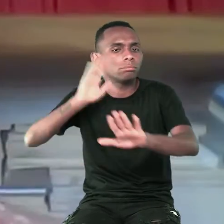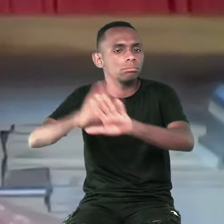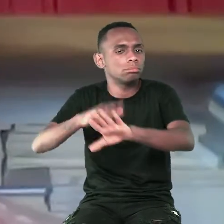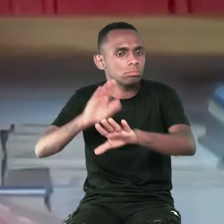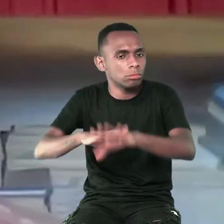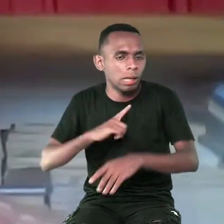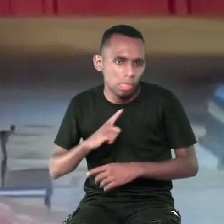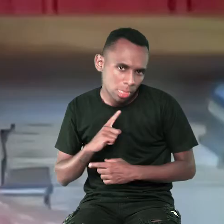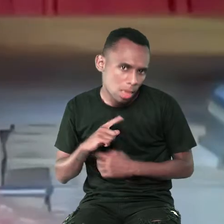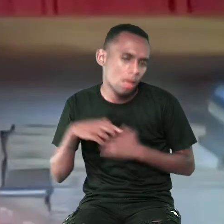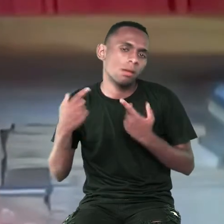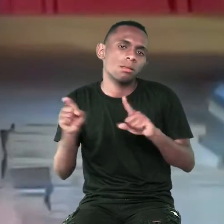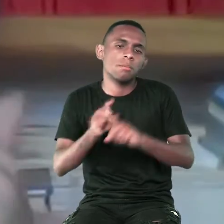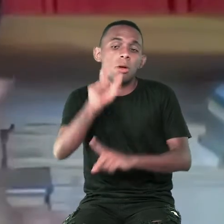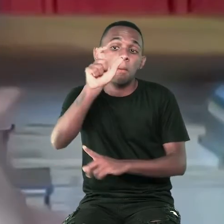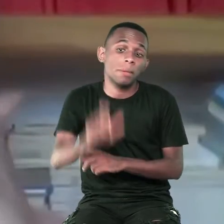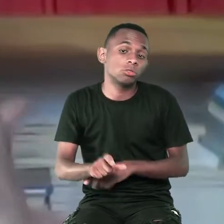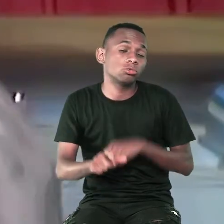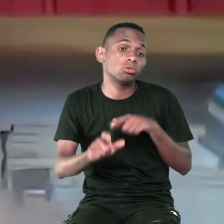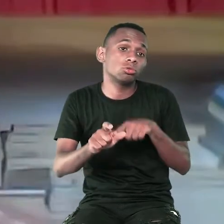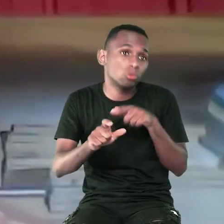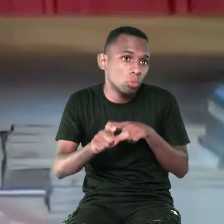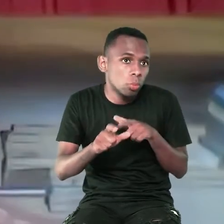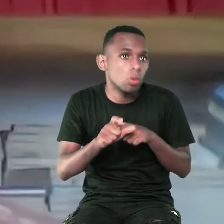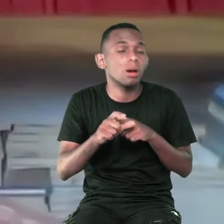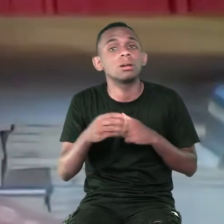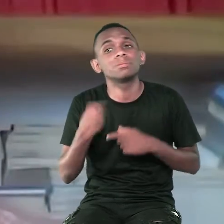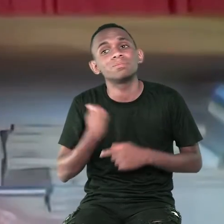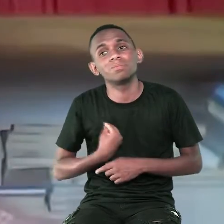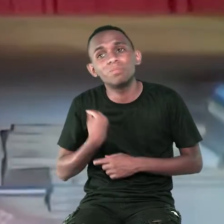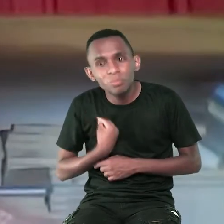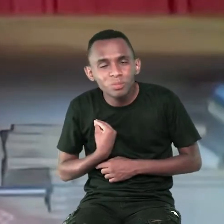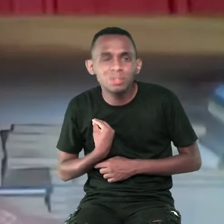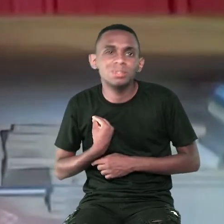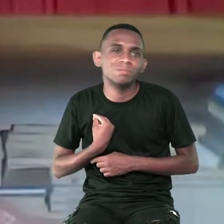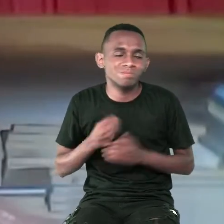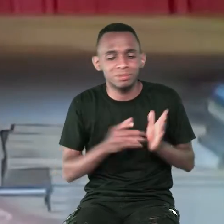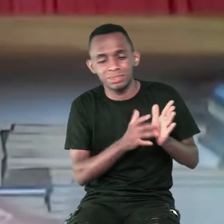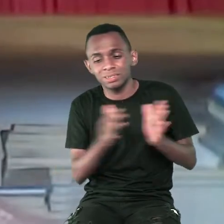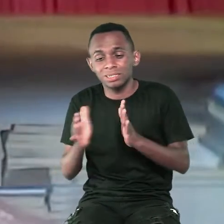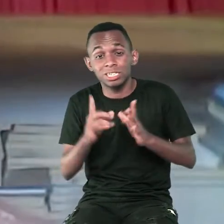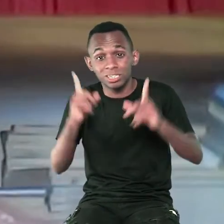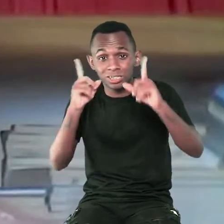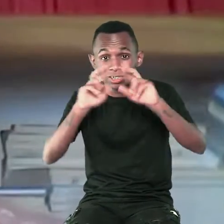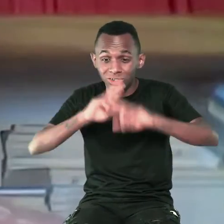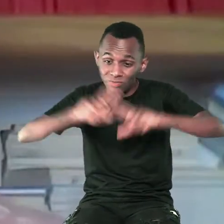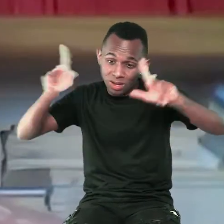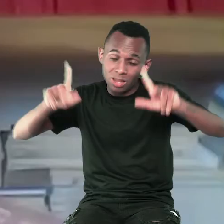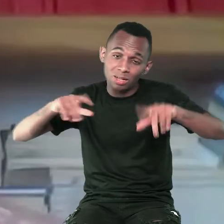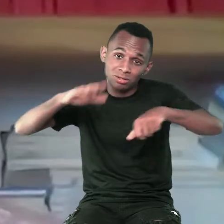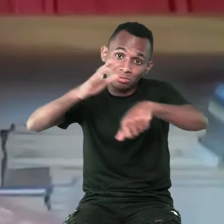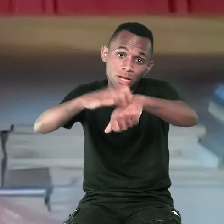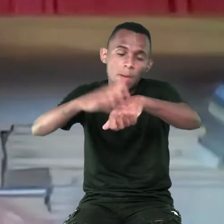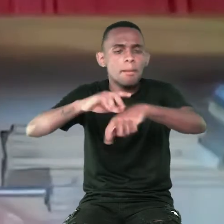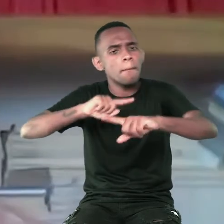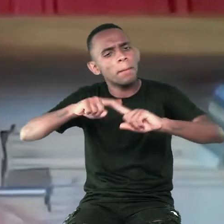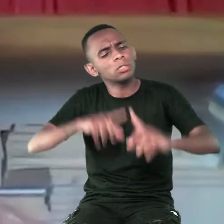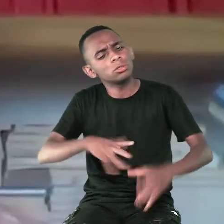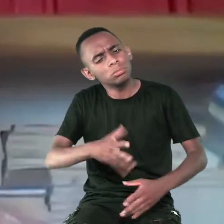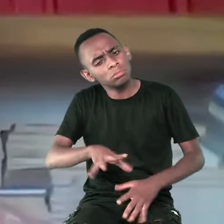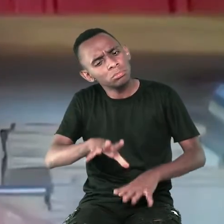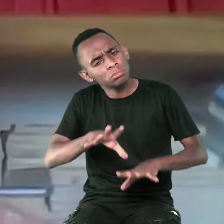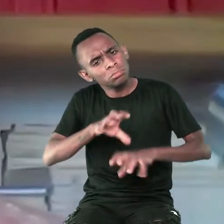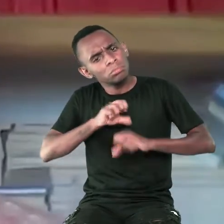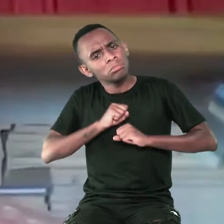subliminar, tem uma personagem ali que vive uma vida totalmente diferente da sua e que te inspira a mudar a